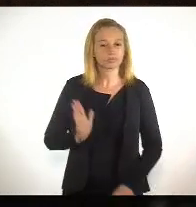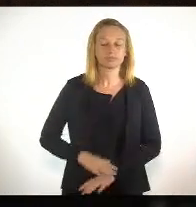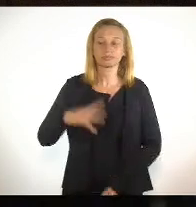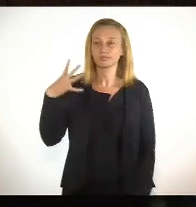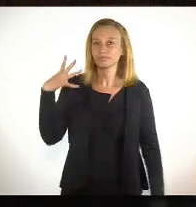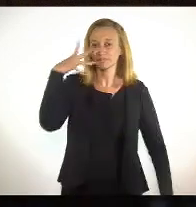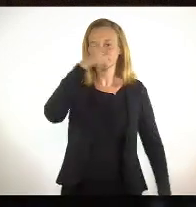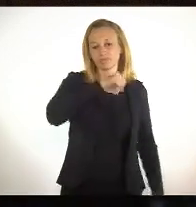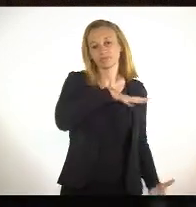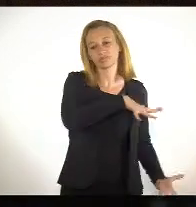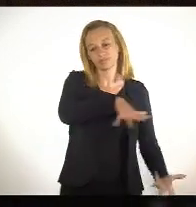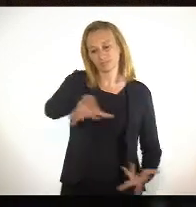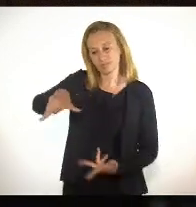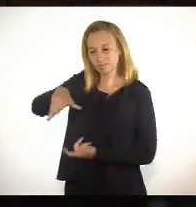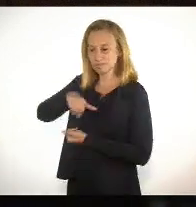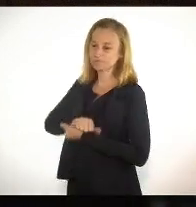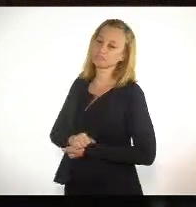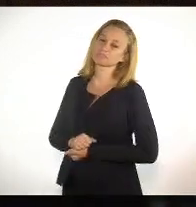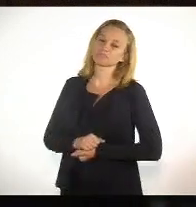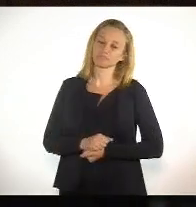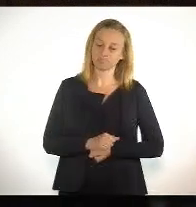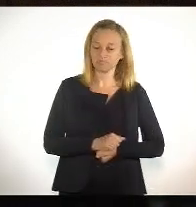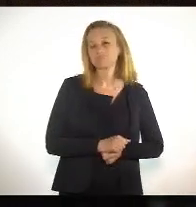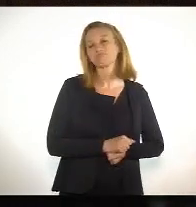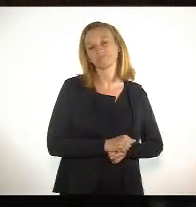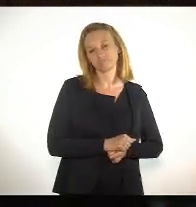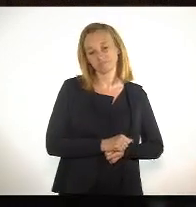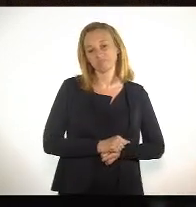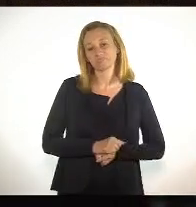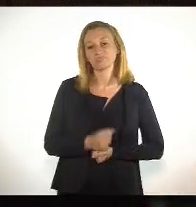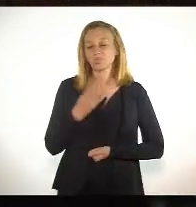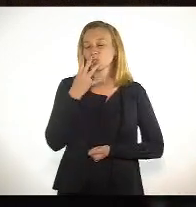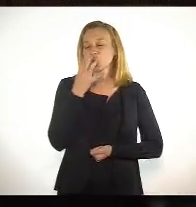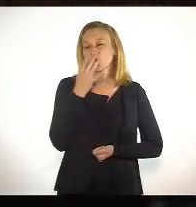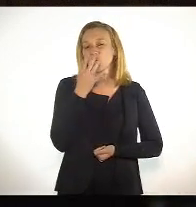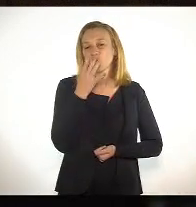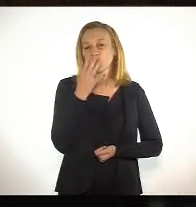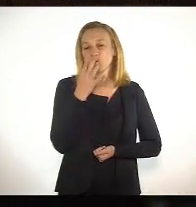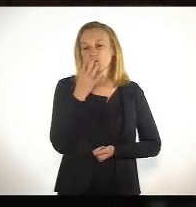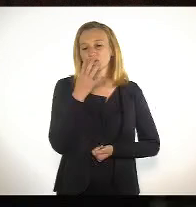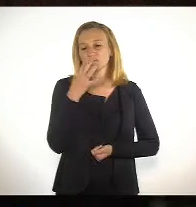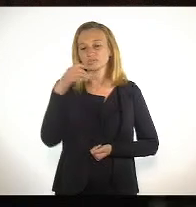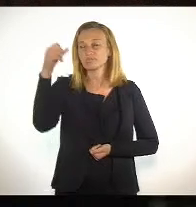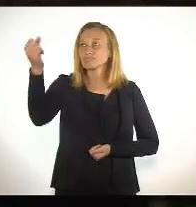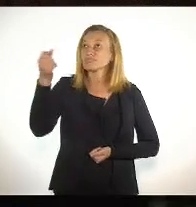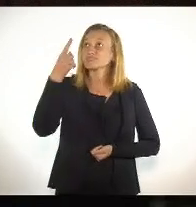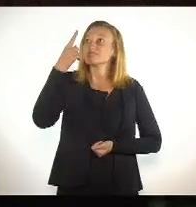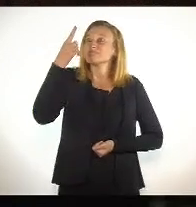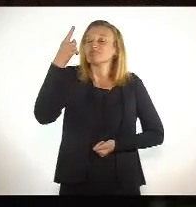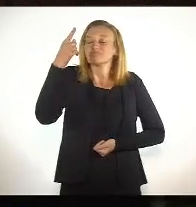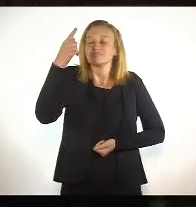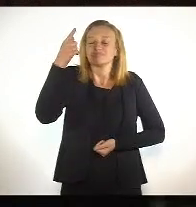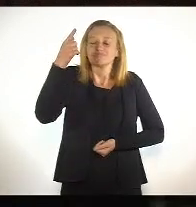do mundo, a bandeira mais linda do planeta. As suas cores nos inspiram, nos